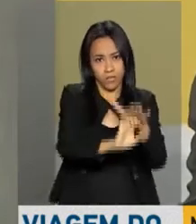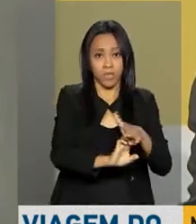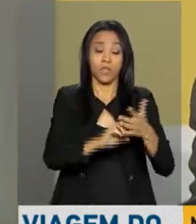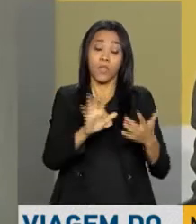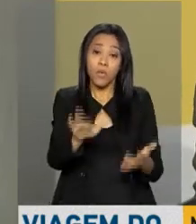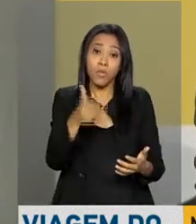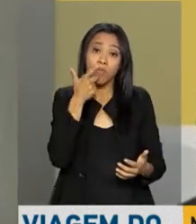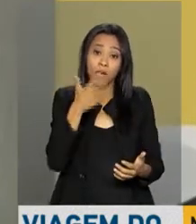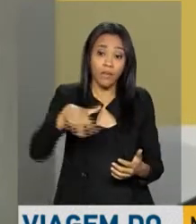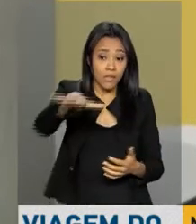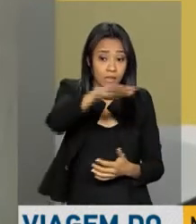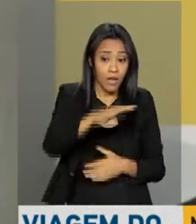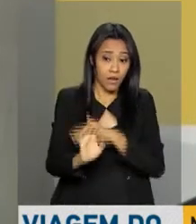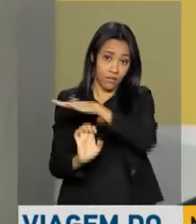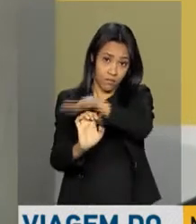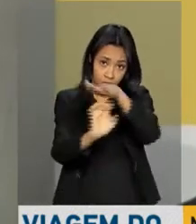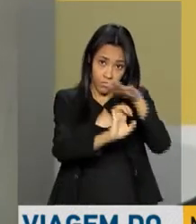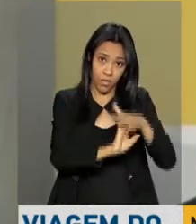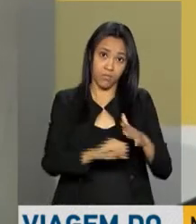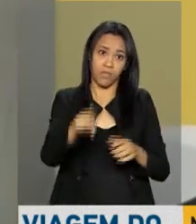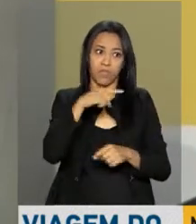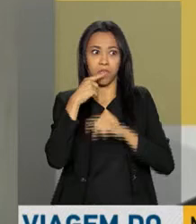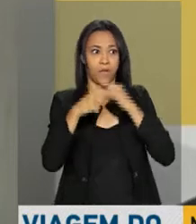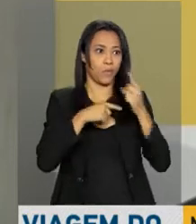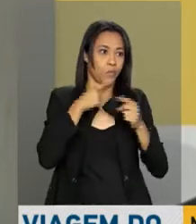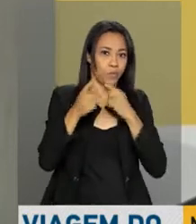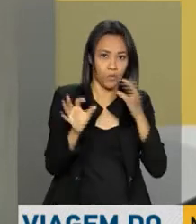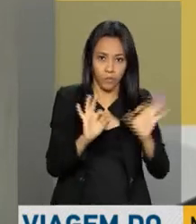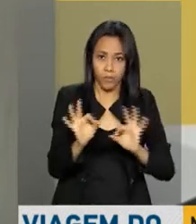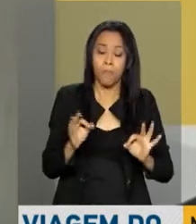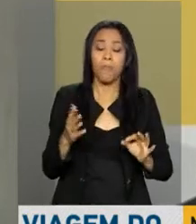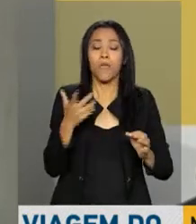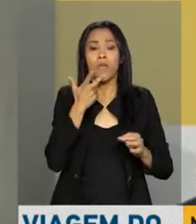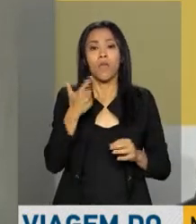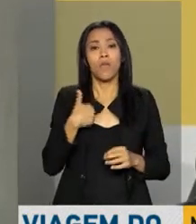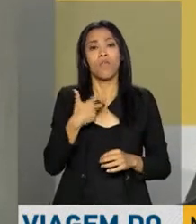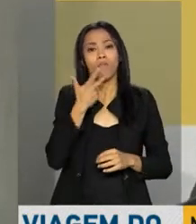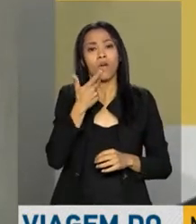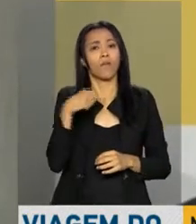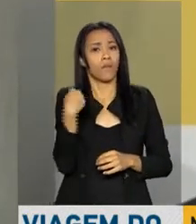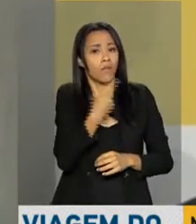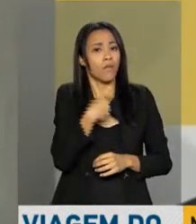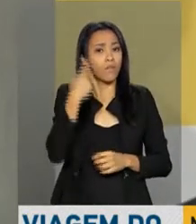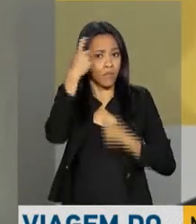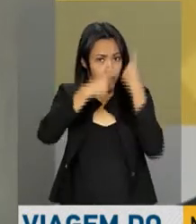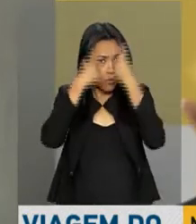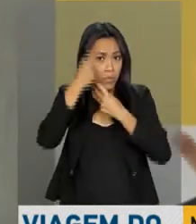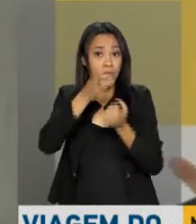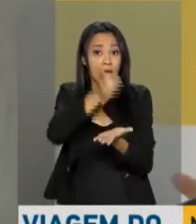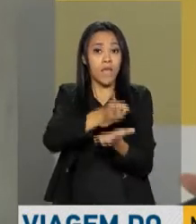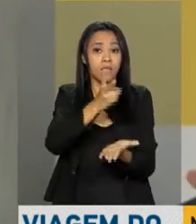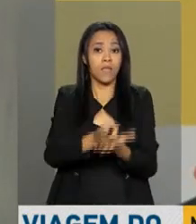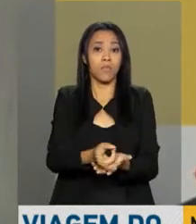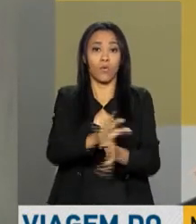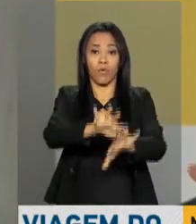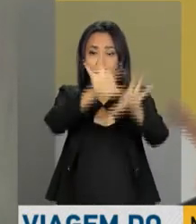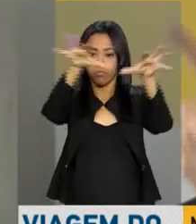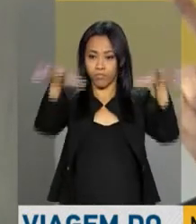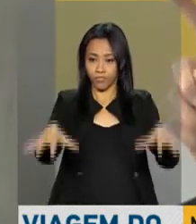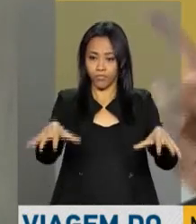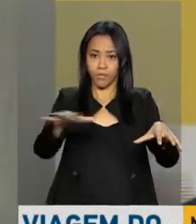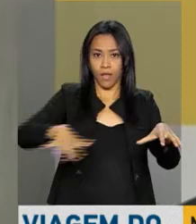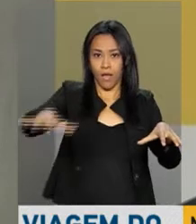empresarial para não gerar dúvidas eu digo que a nossa preocupação é sempre com os dois setores produtivos no nosso país